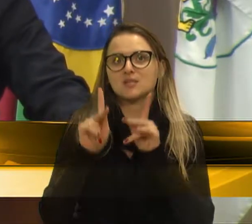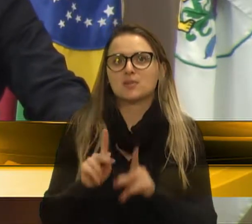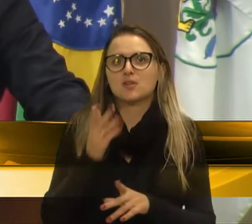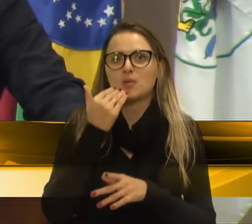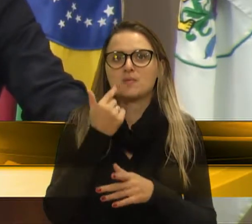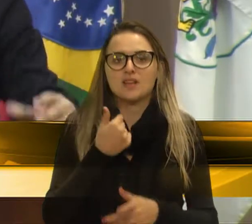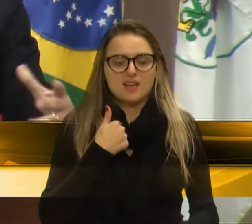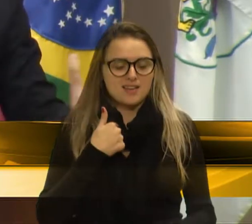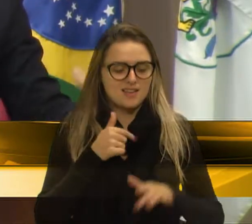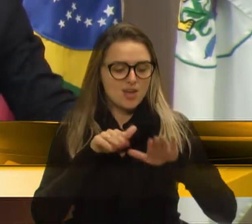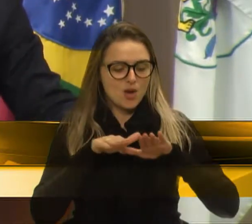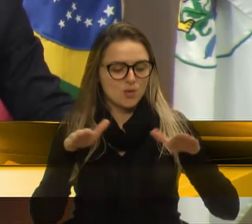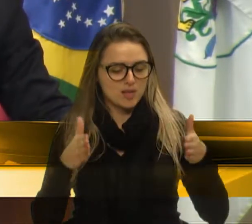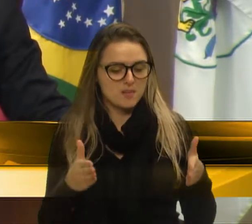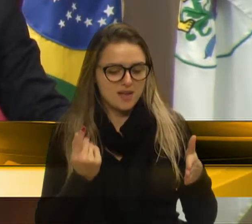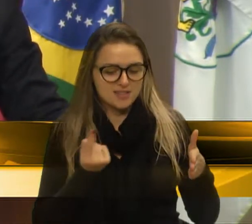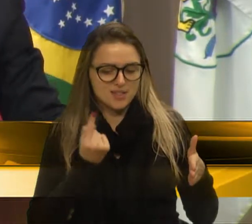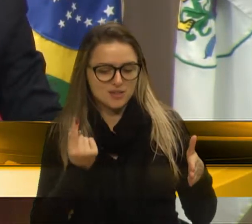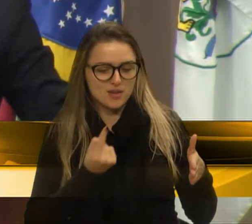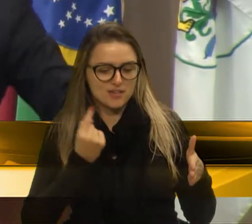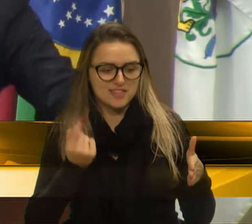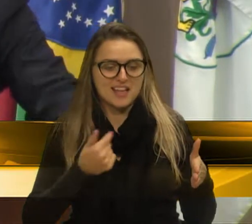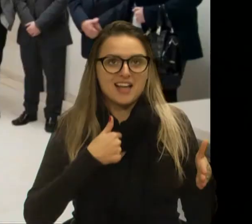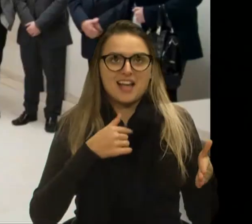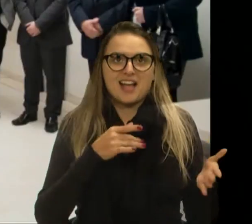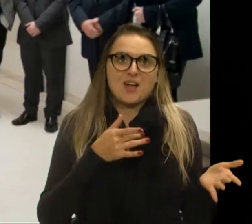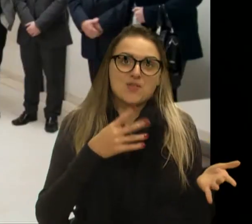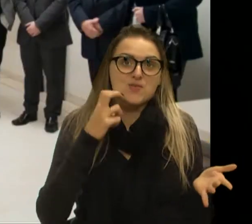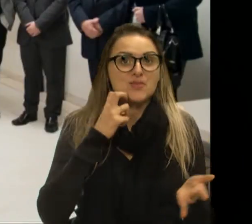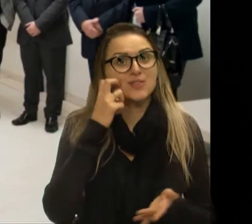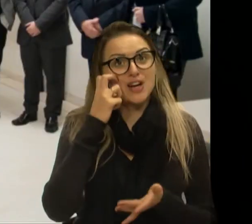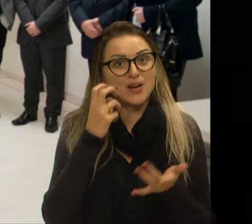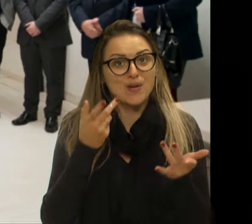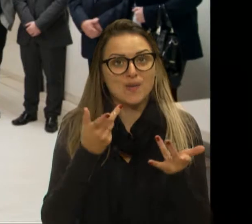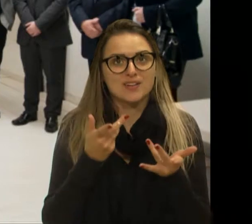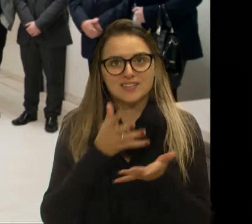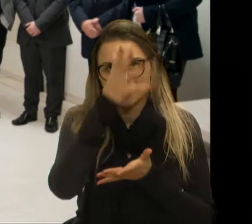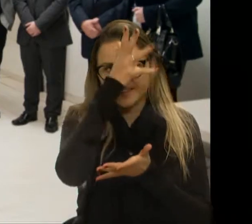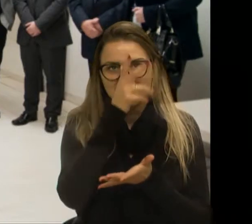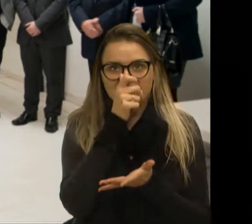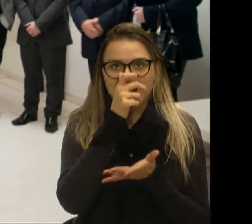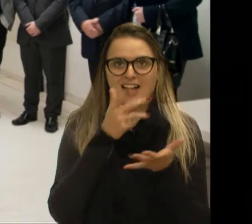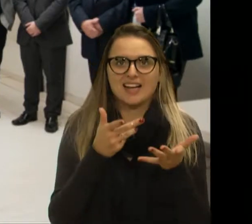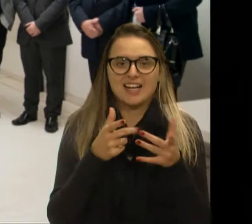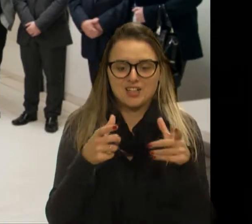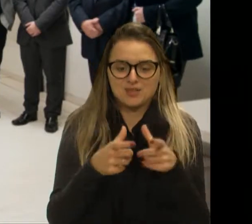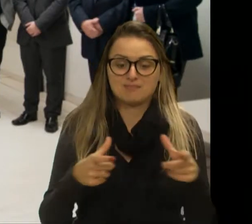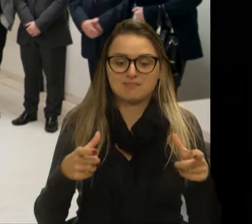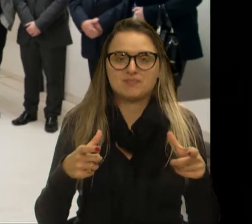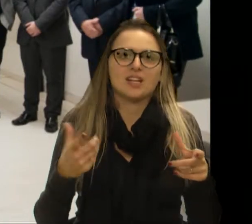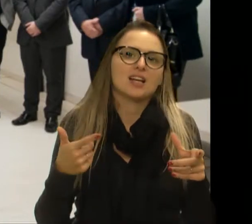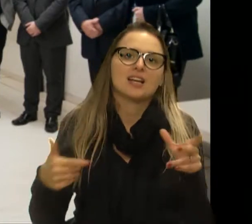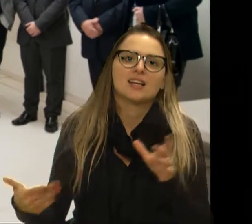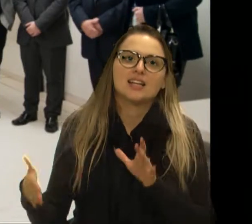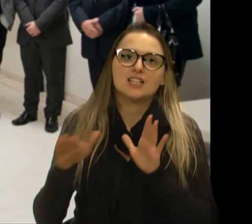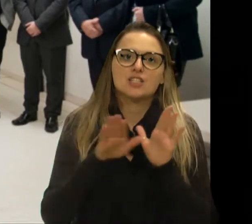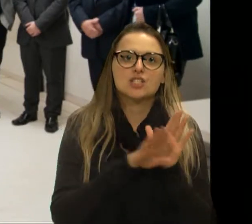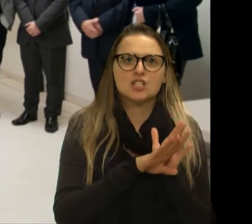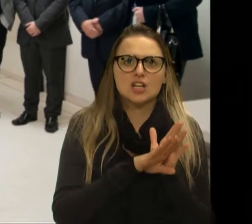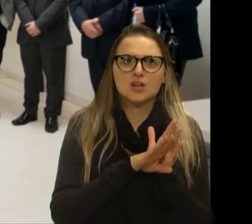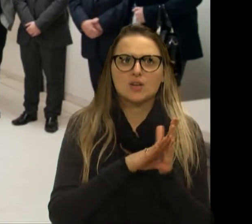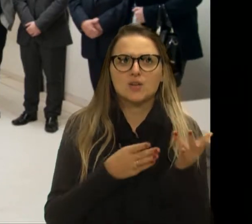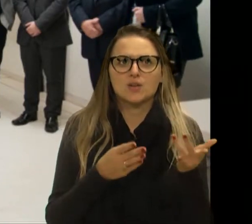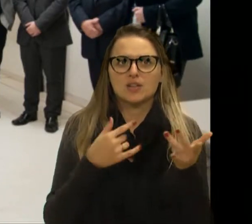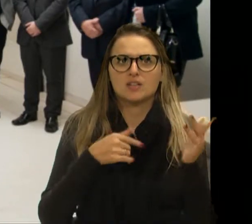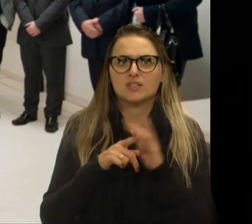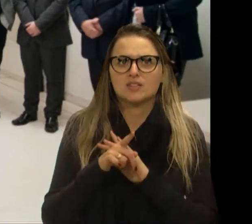naquela mesa sozinho, constrangido pelo cesto tomado de galeta ao primo canto, até que ele chegou e disse: André,